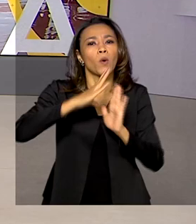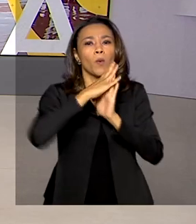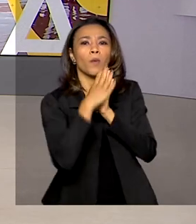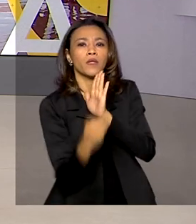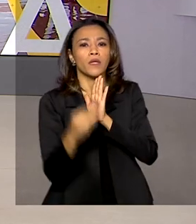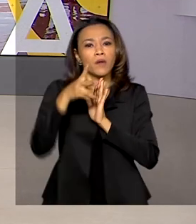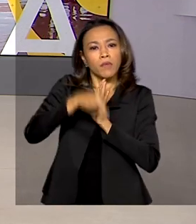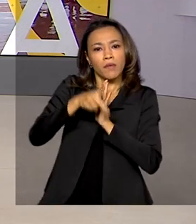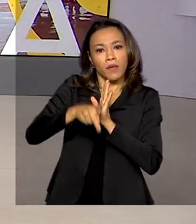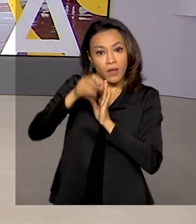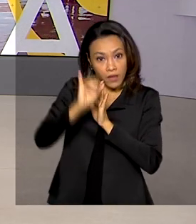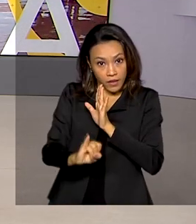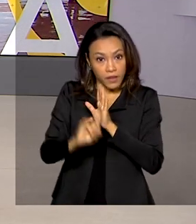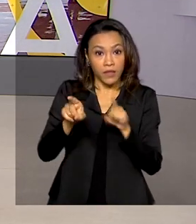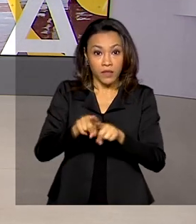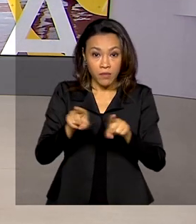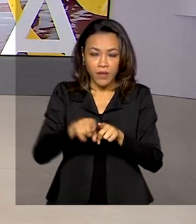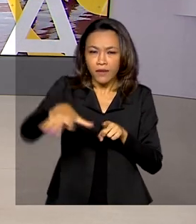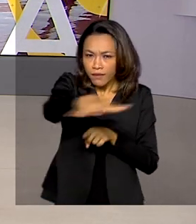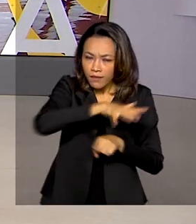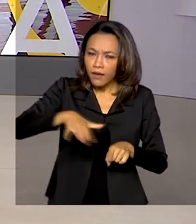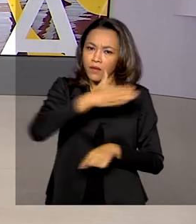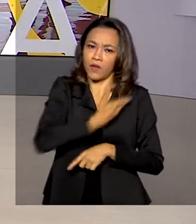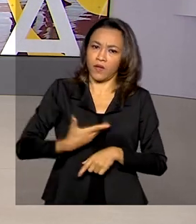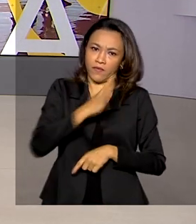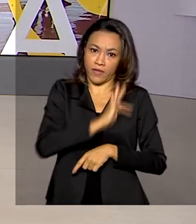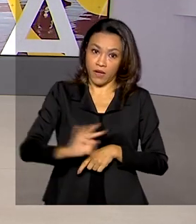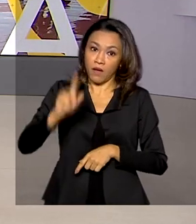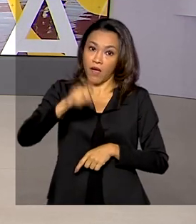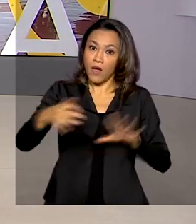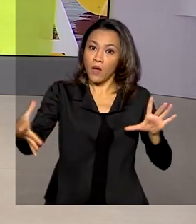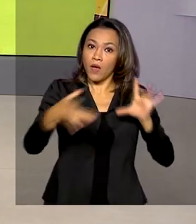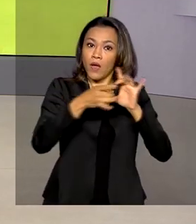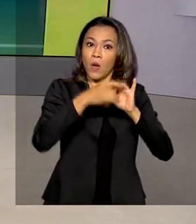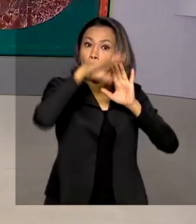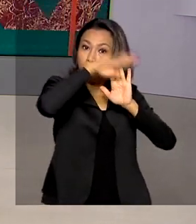empreendimentos públicos federais desses setores no Programa Nacional de desestatização